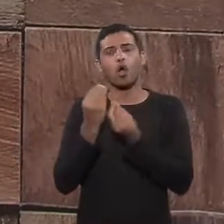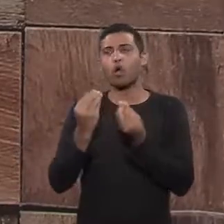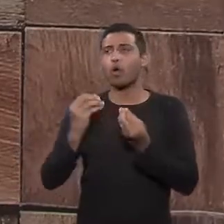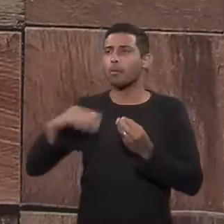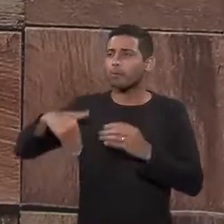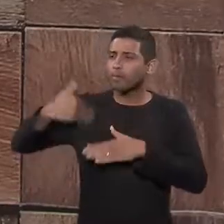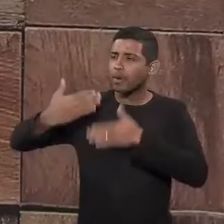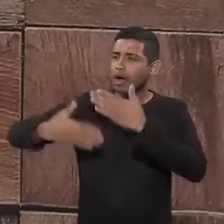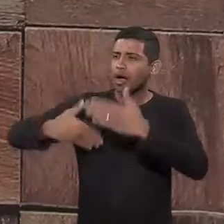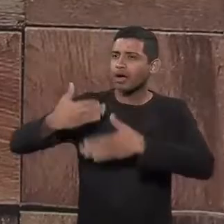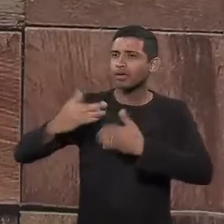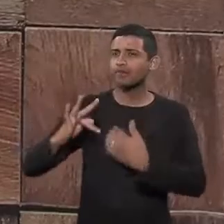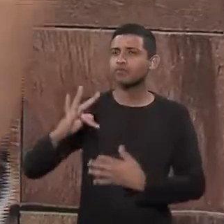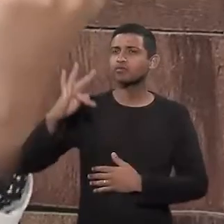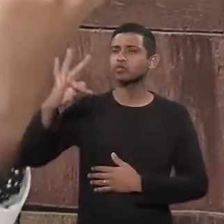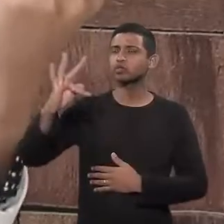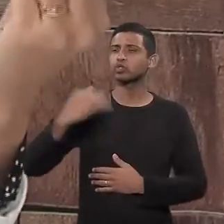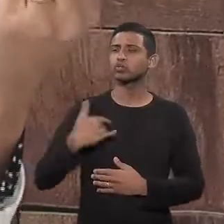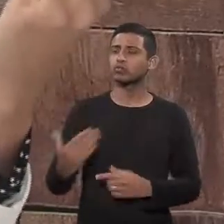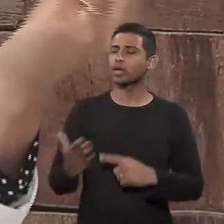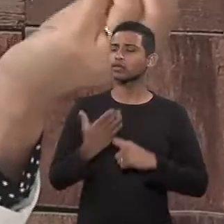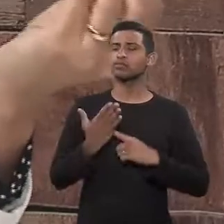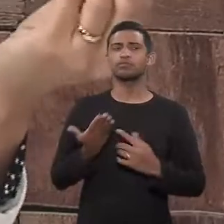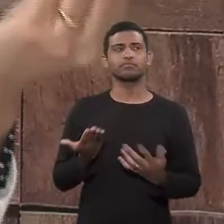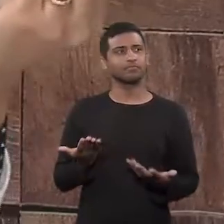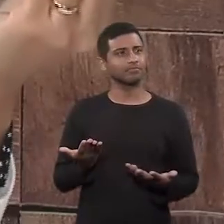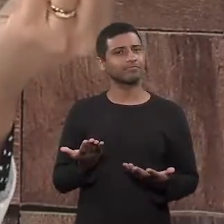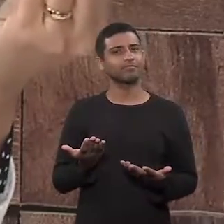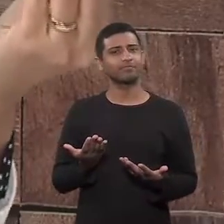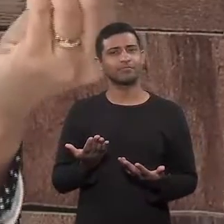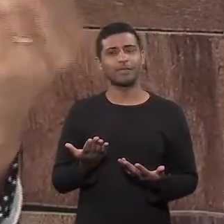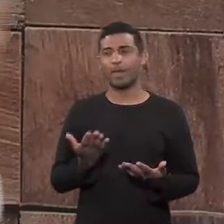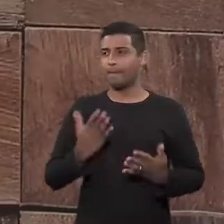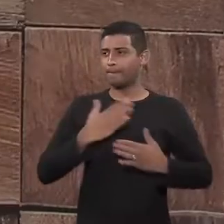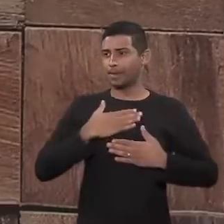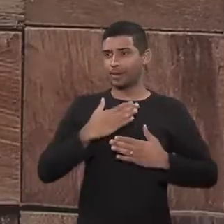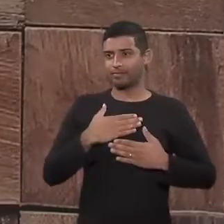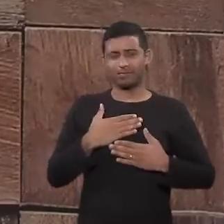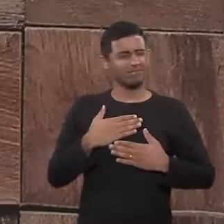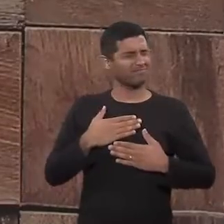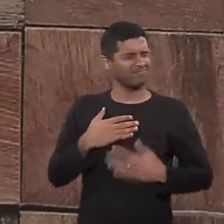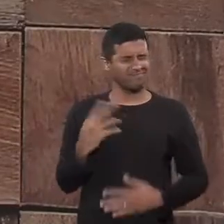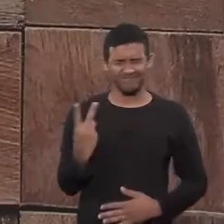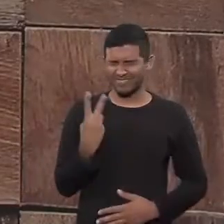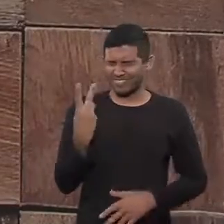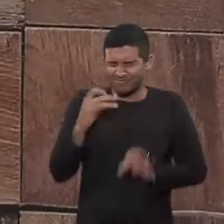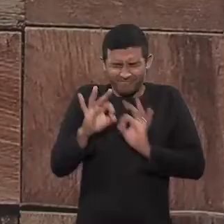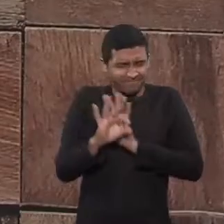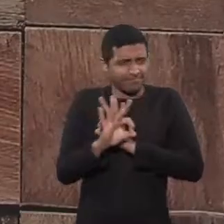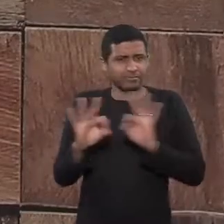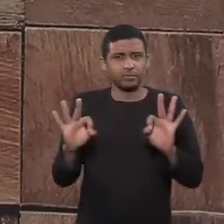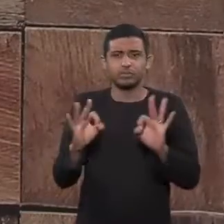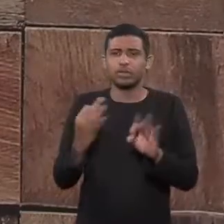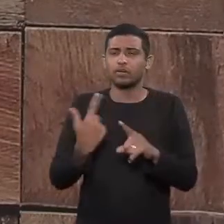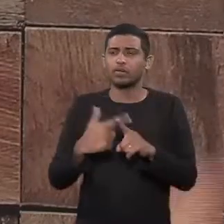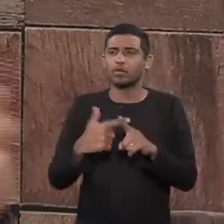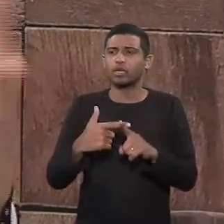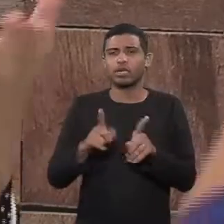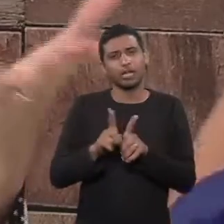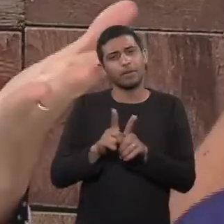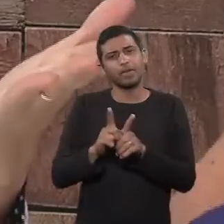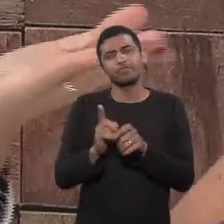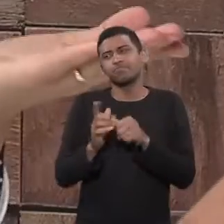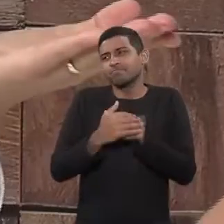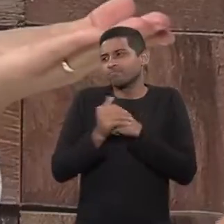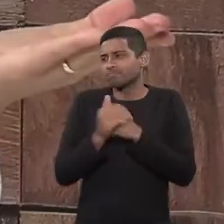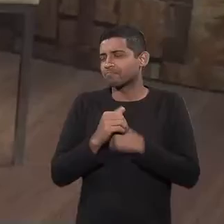se reflete depois, durante toda a sua vida como musicista, né? Então, para mim, isso tem um valor enorme, porque tem